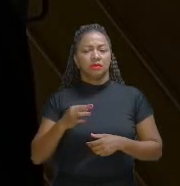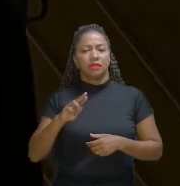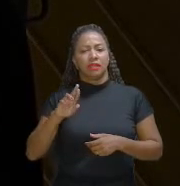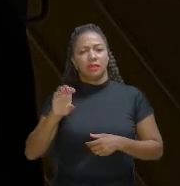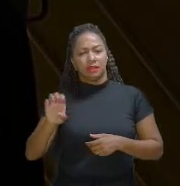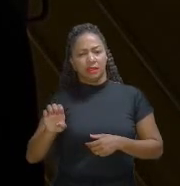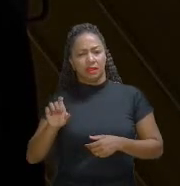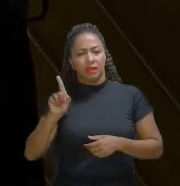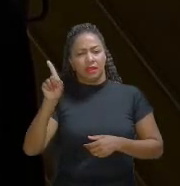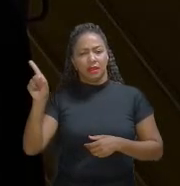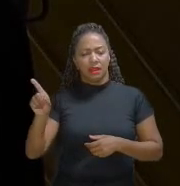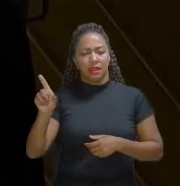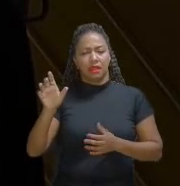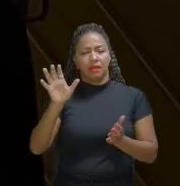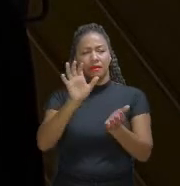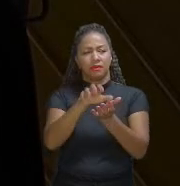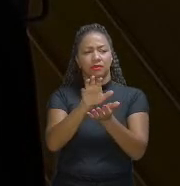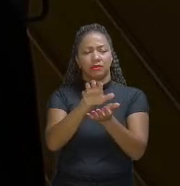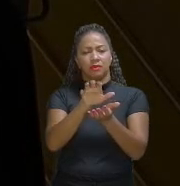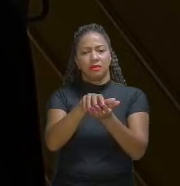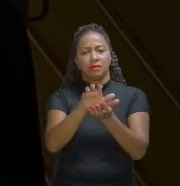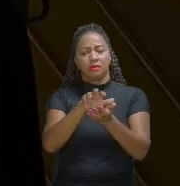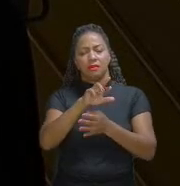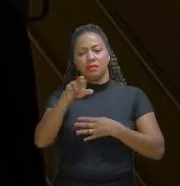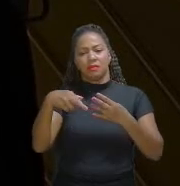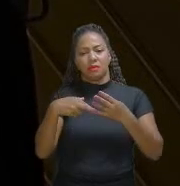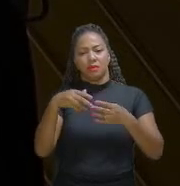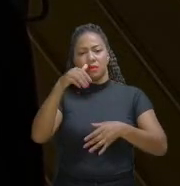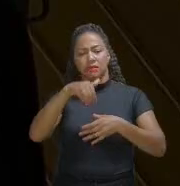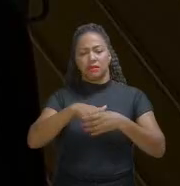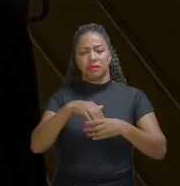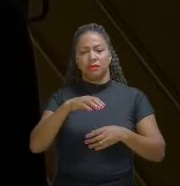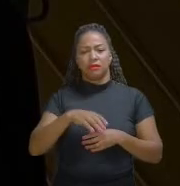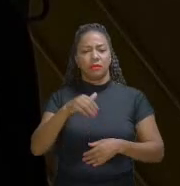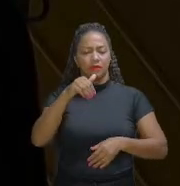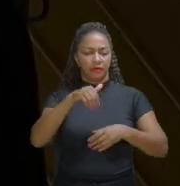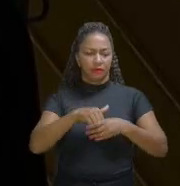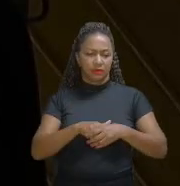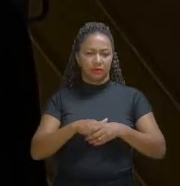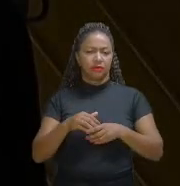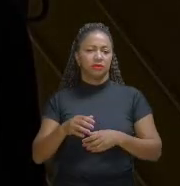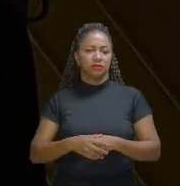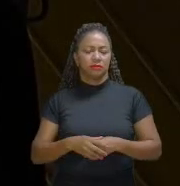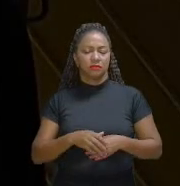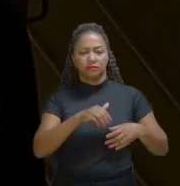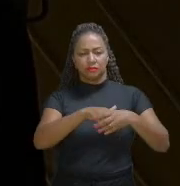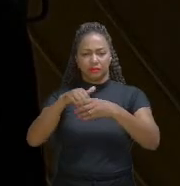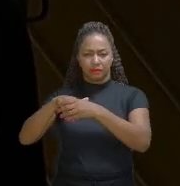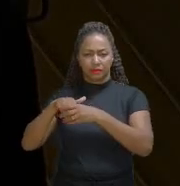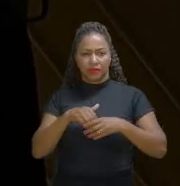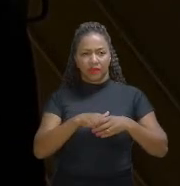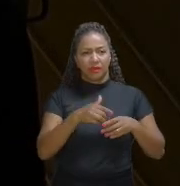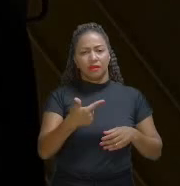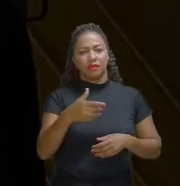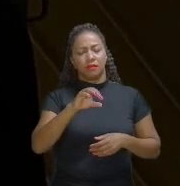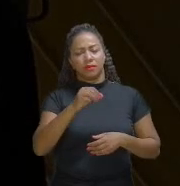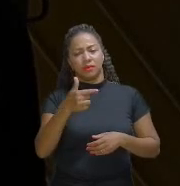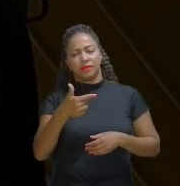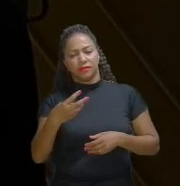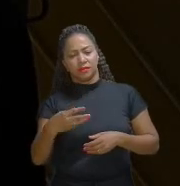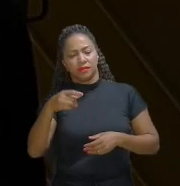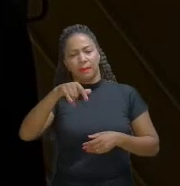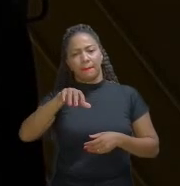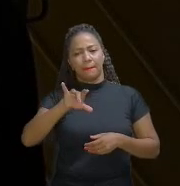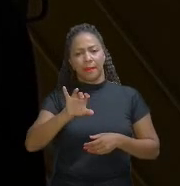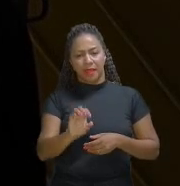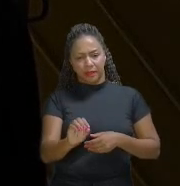Pernambuco nos autos do recurso eleitoral citados no meu voto, acórdão de maio de 2023, por se